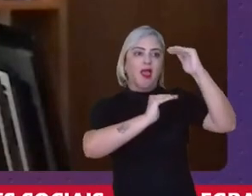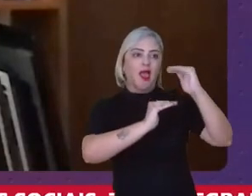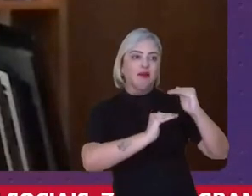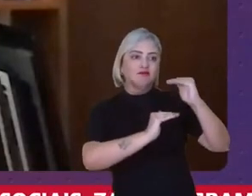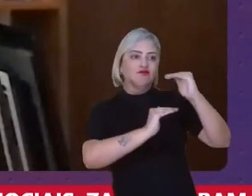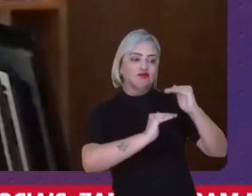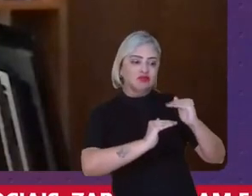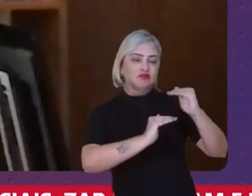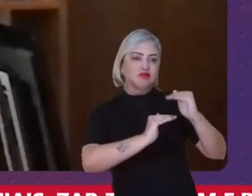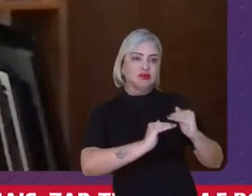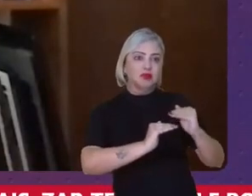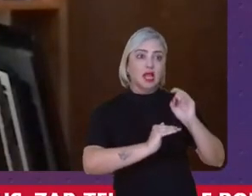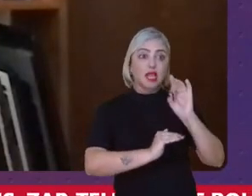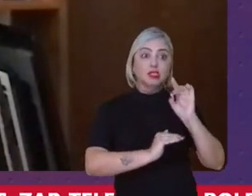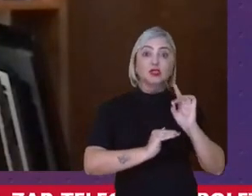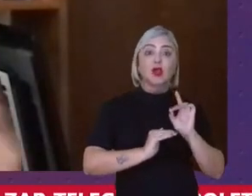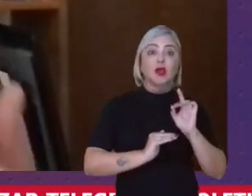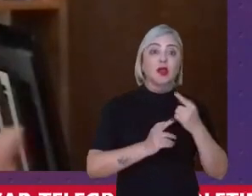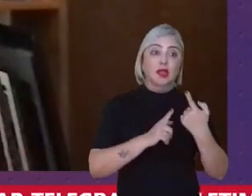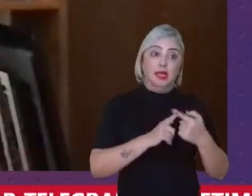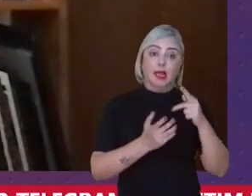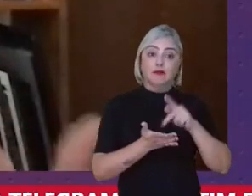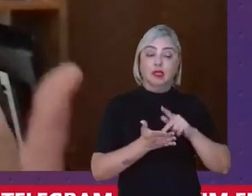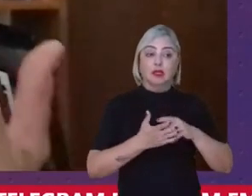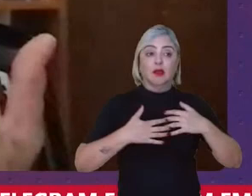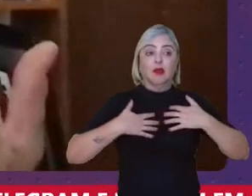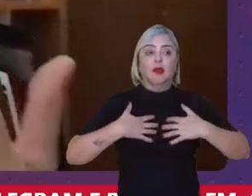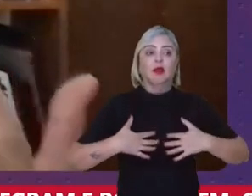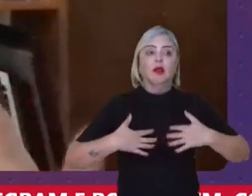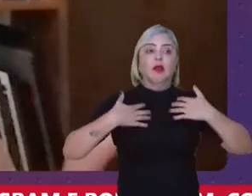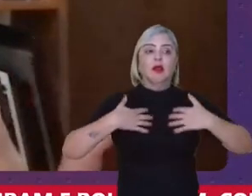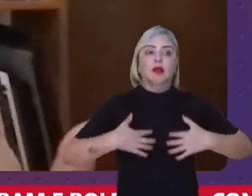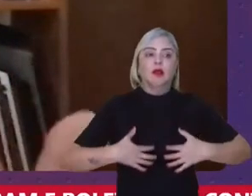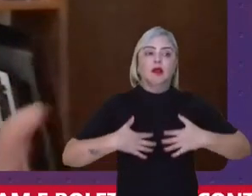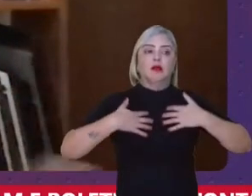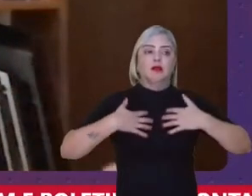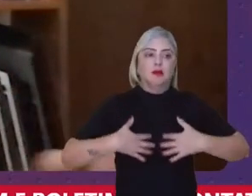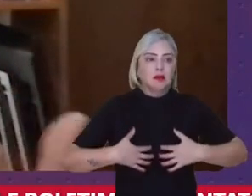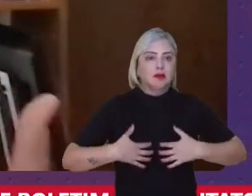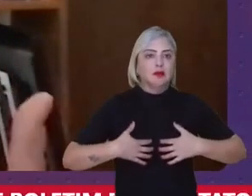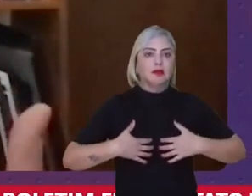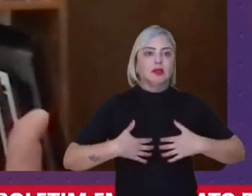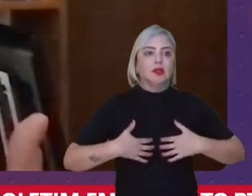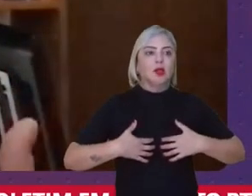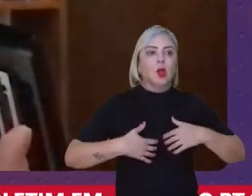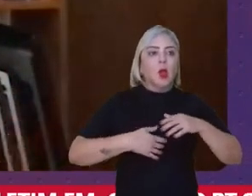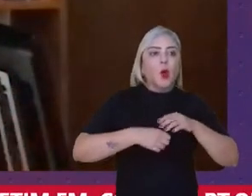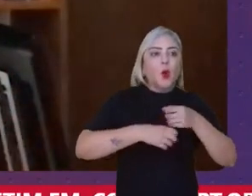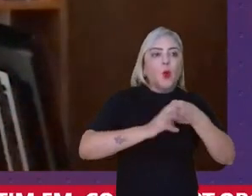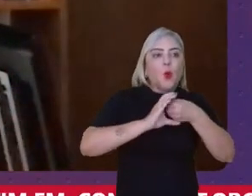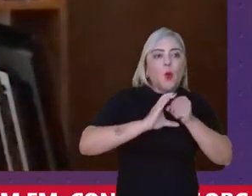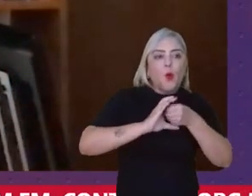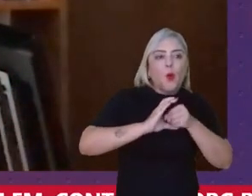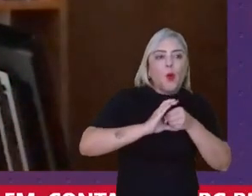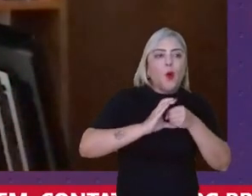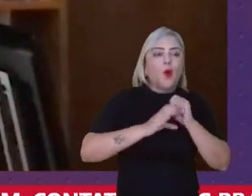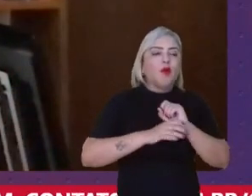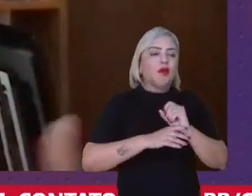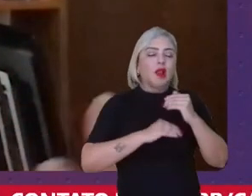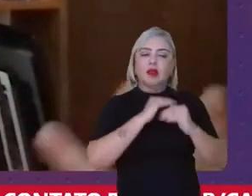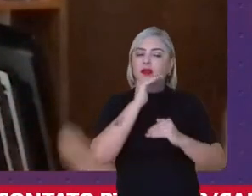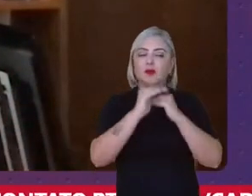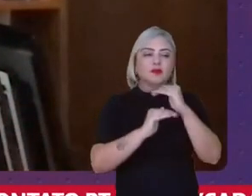é só um jeito de medir isso, porque, na verdade, o pulmãozinho dela não cresceu direito, os ossinhos, e ela também não